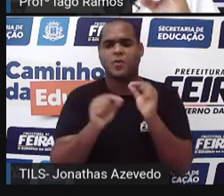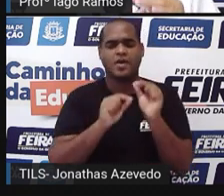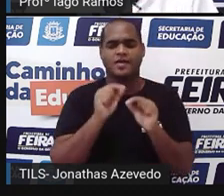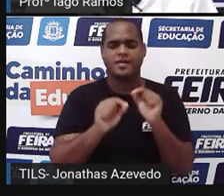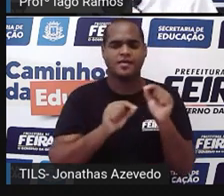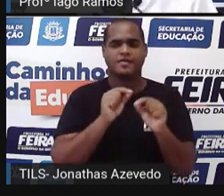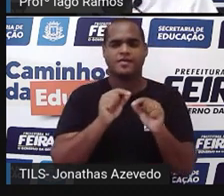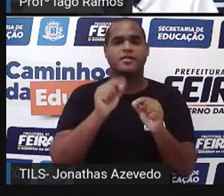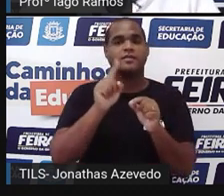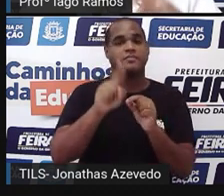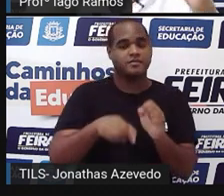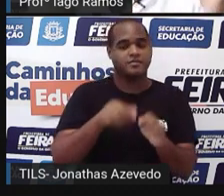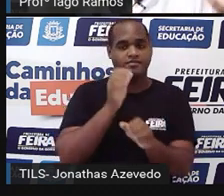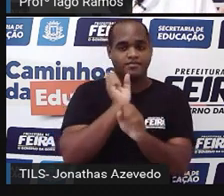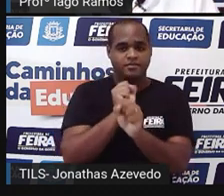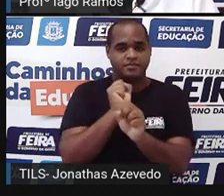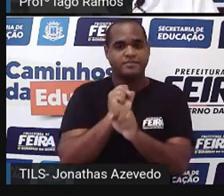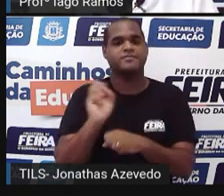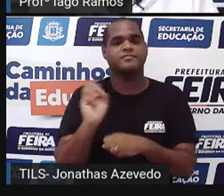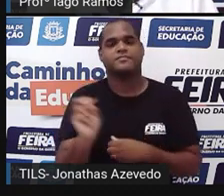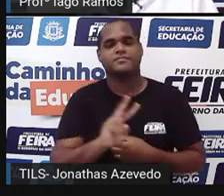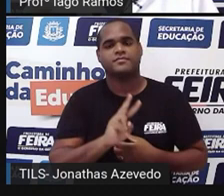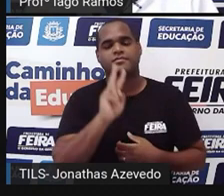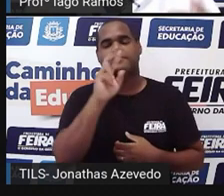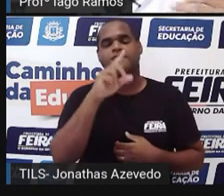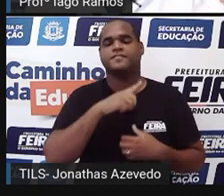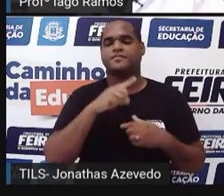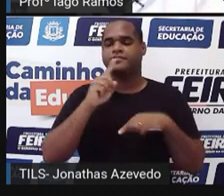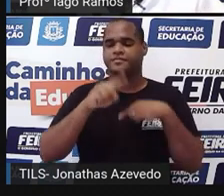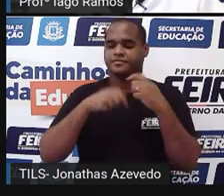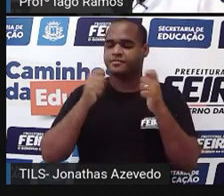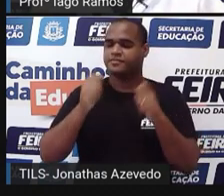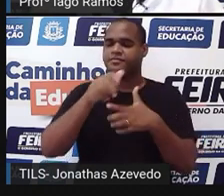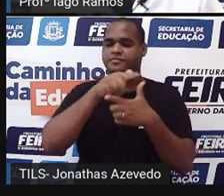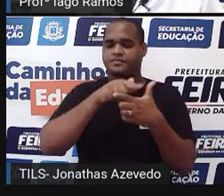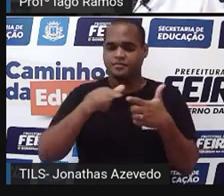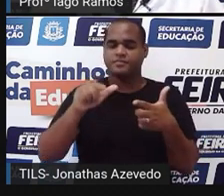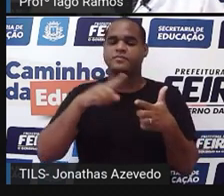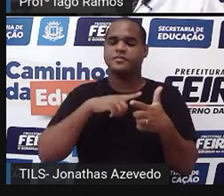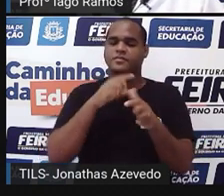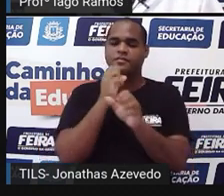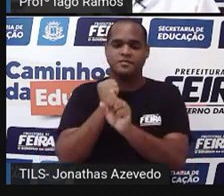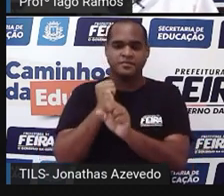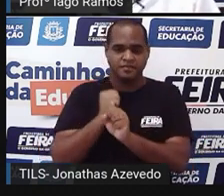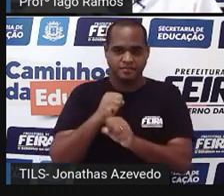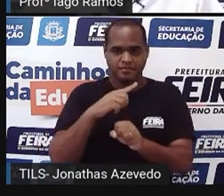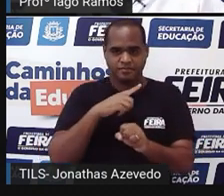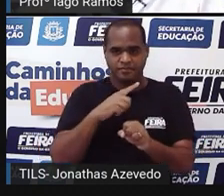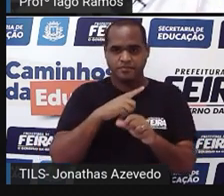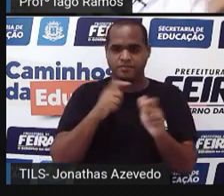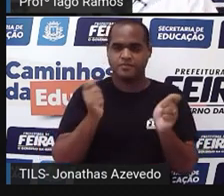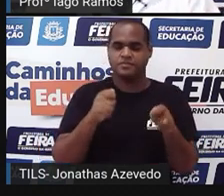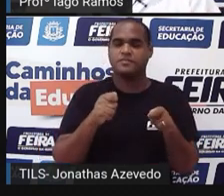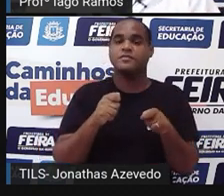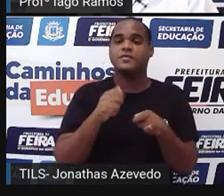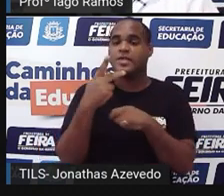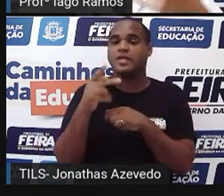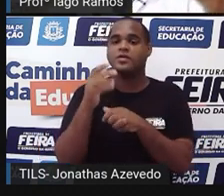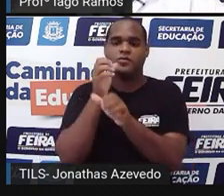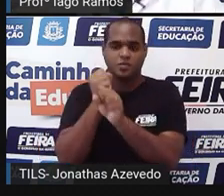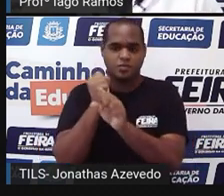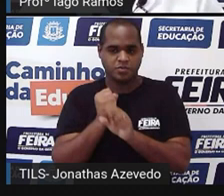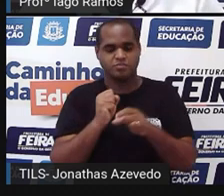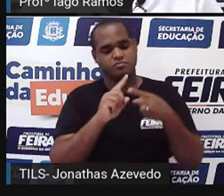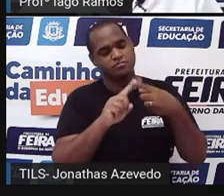faz a soma os valores e dividir pela quantidade dos valores no boletim somou